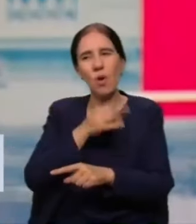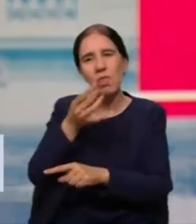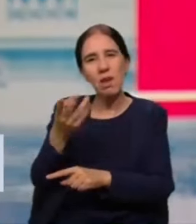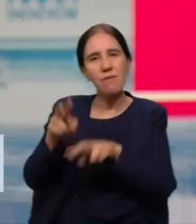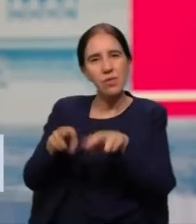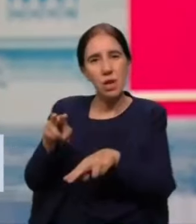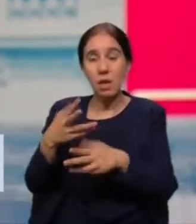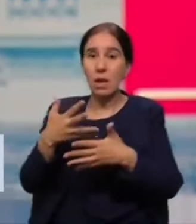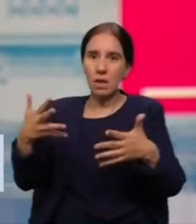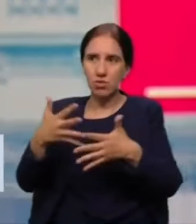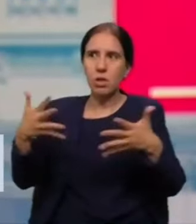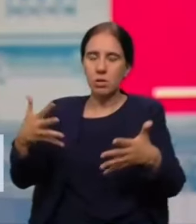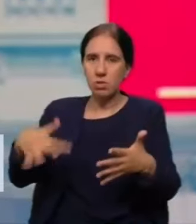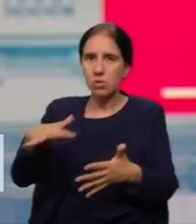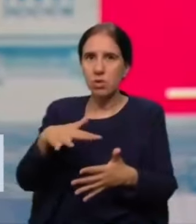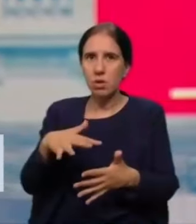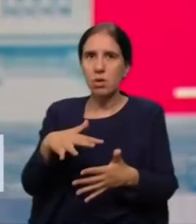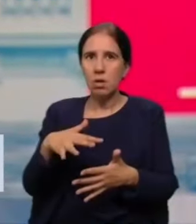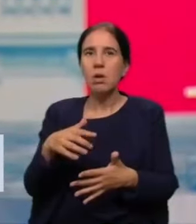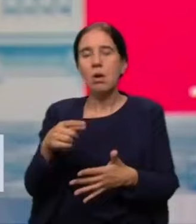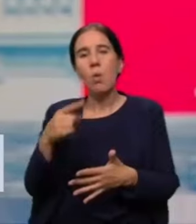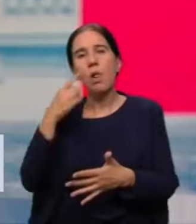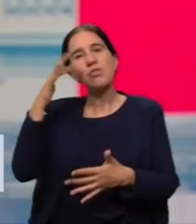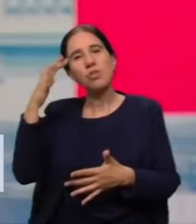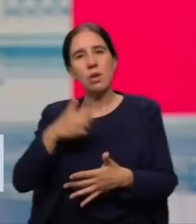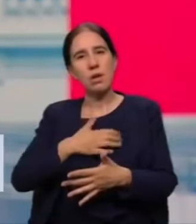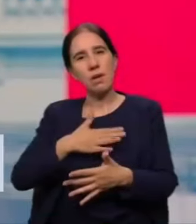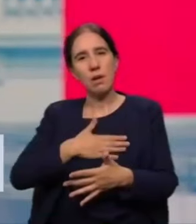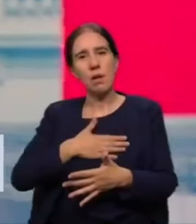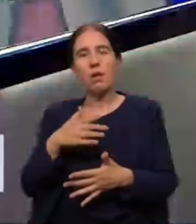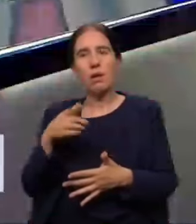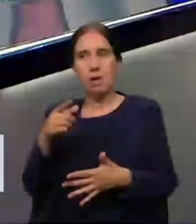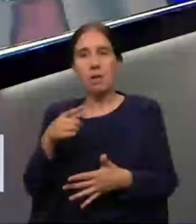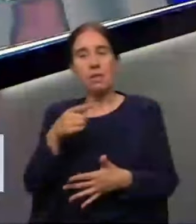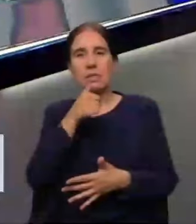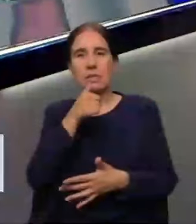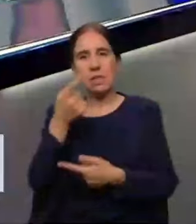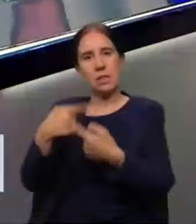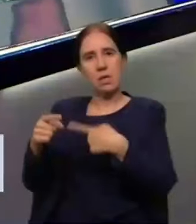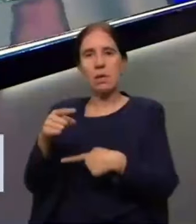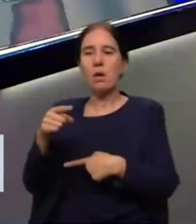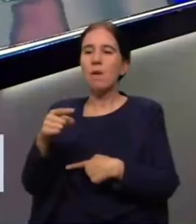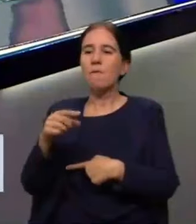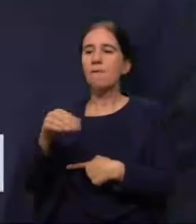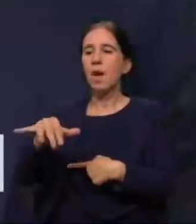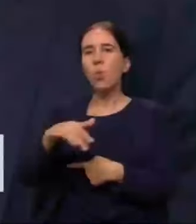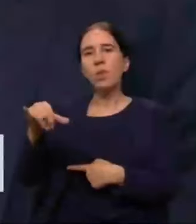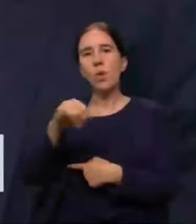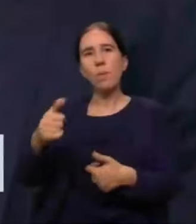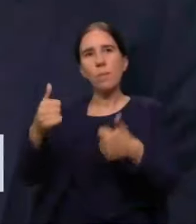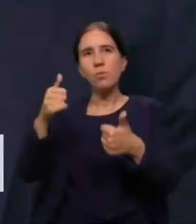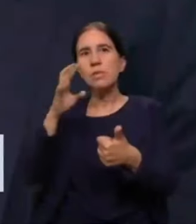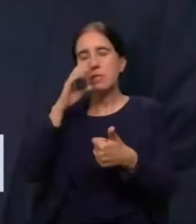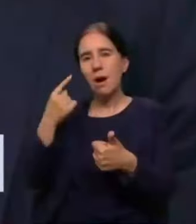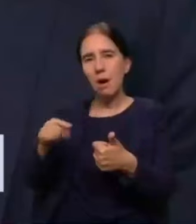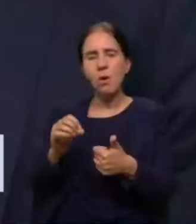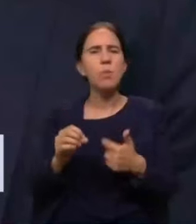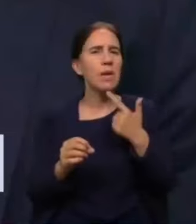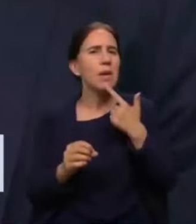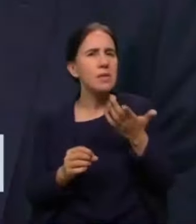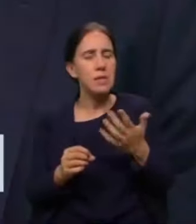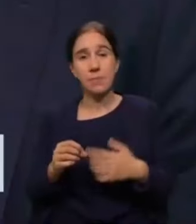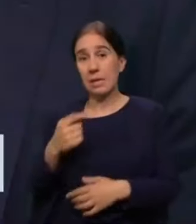fiscais, e grandes, não tens uma multinacional estrangeira a decidir pelo país onde é que vai ser o aeroporto e esse vai ser o aeroporto. Quer dizer o quê?